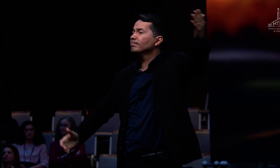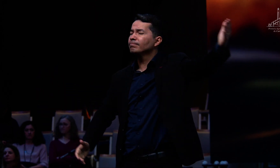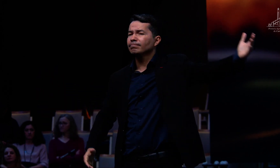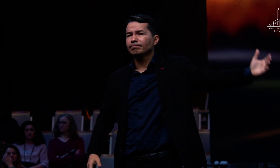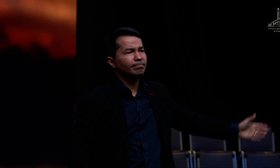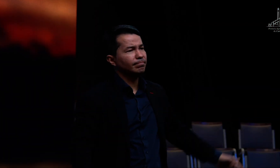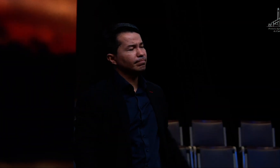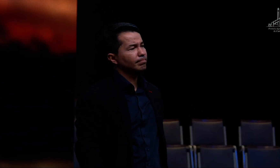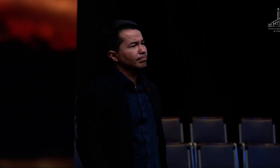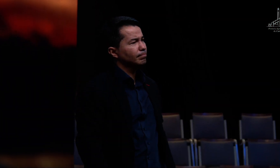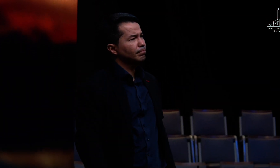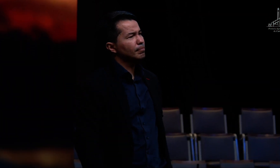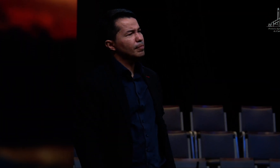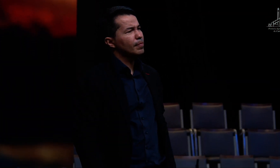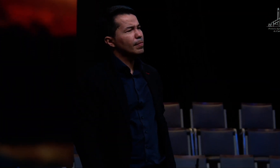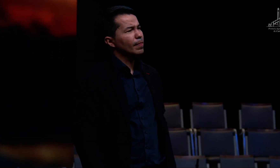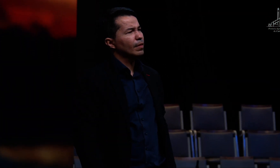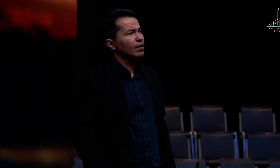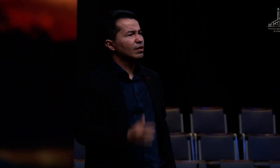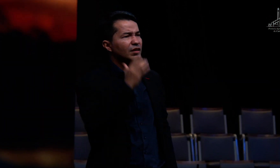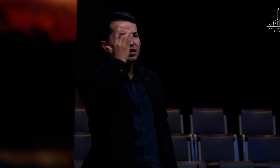perdoar nessa manhã.